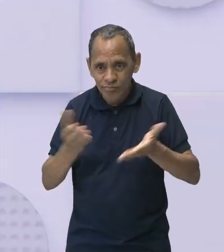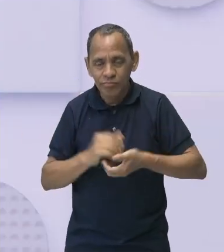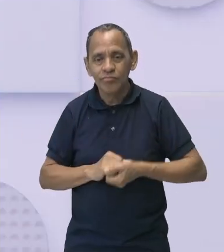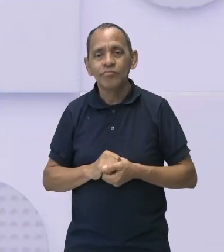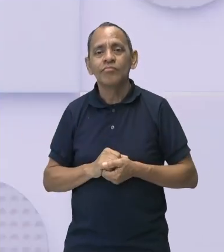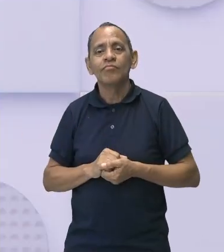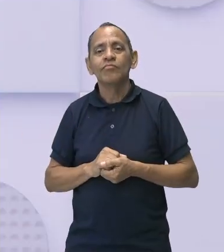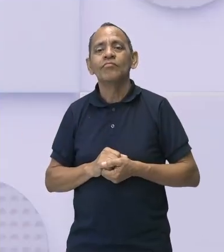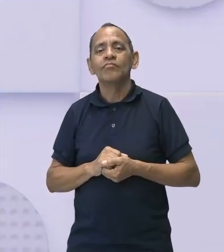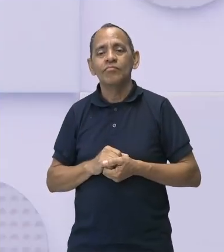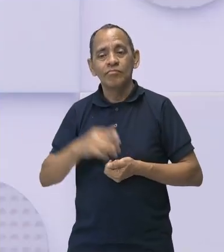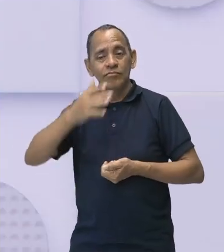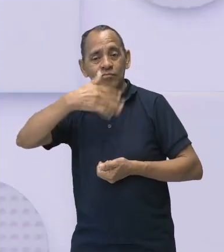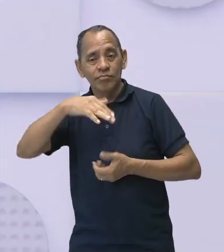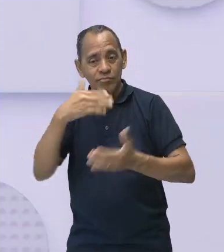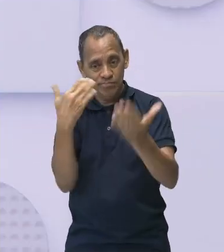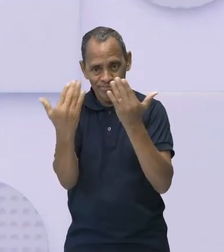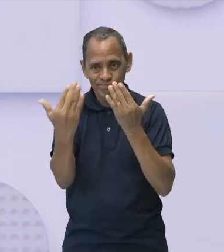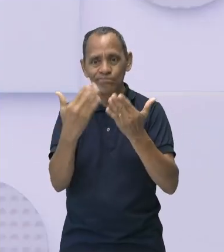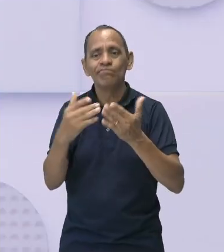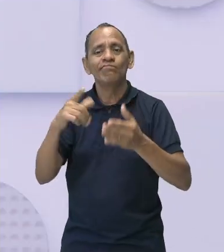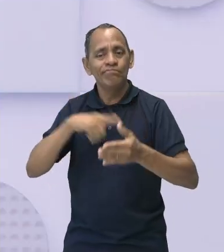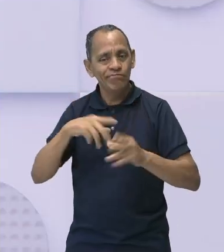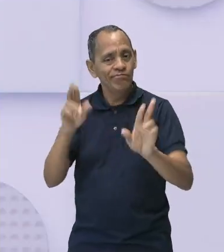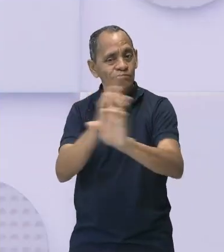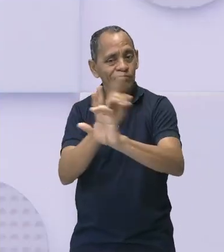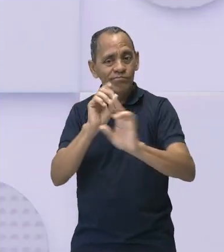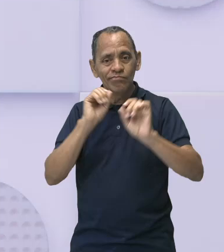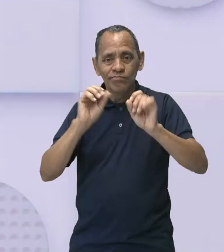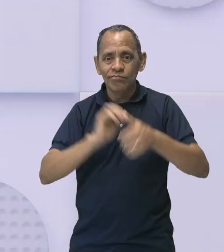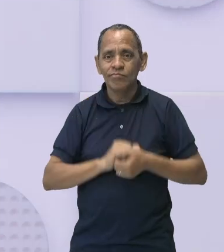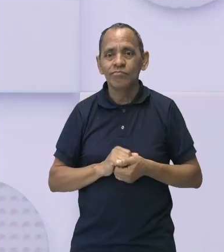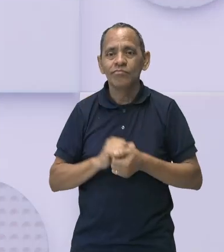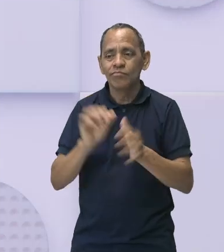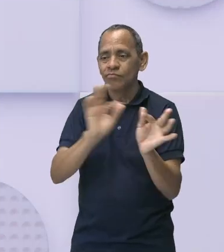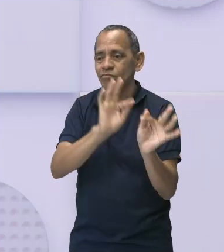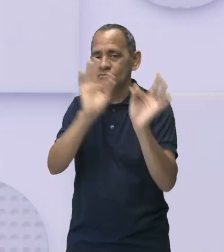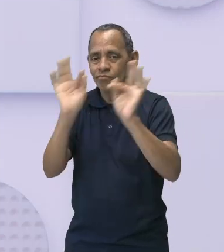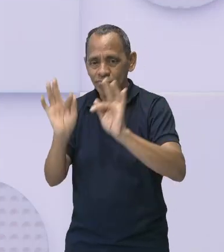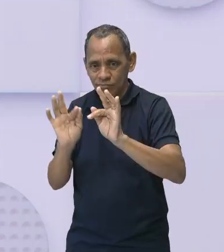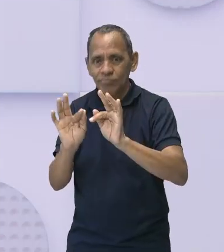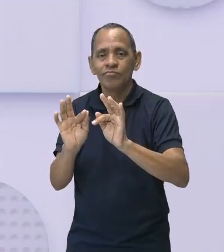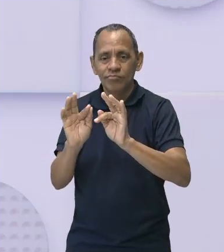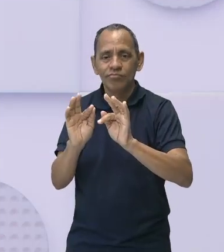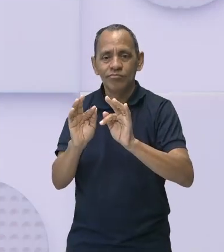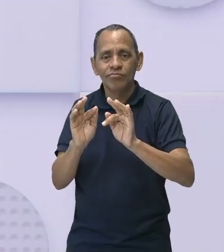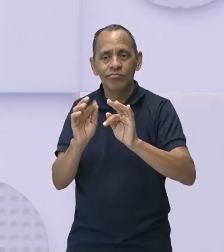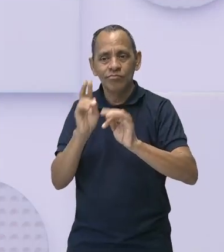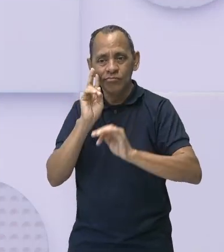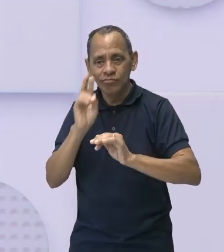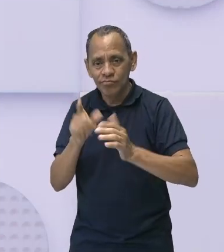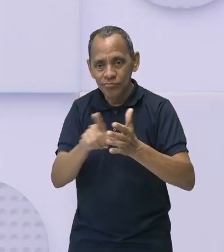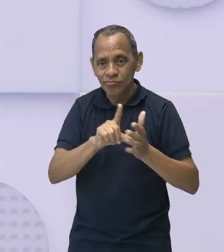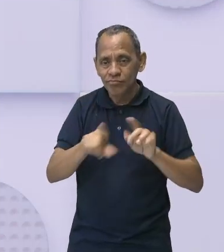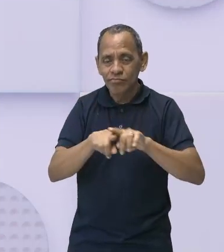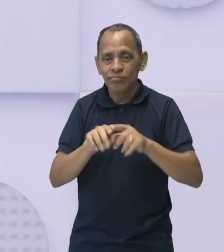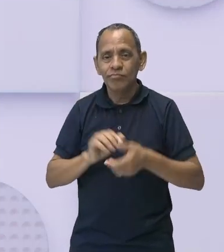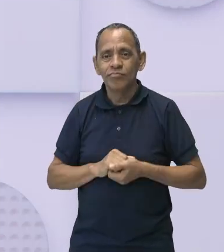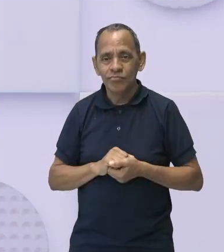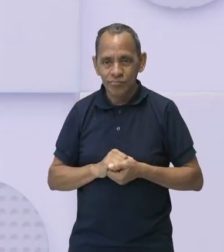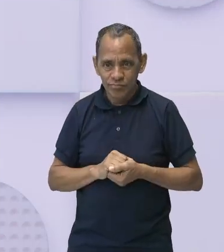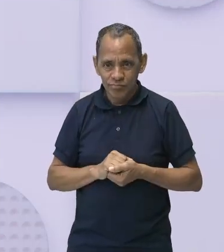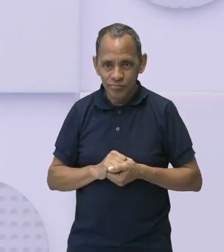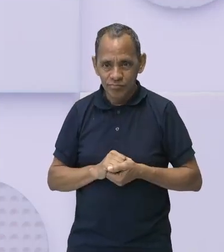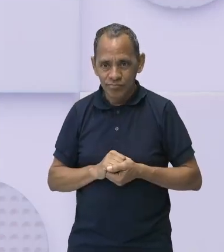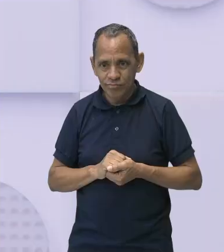essa questão psicológica tem tudo a ver com a animação há pouco, né? De que lançar luzes na